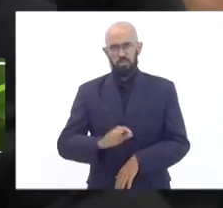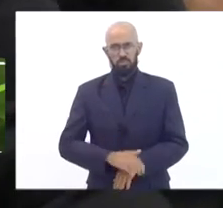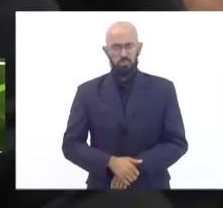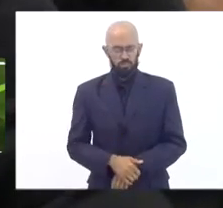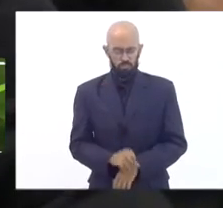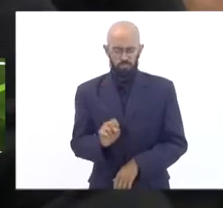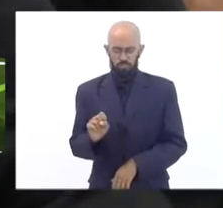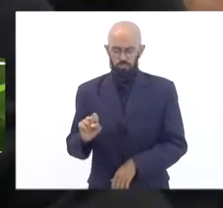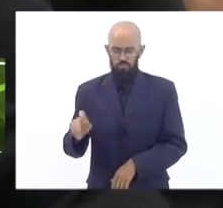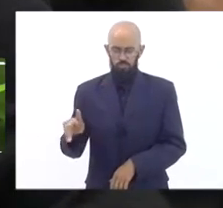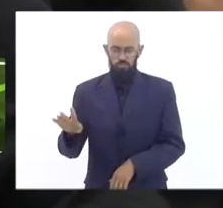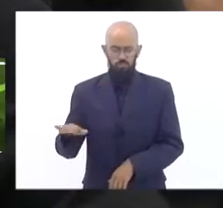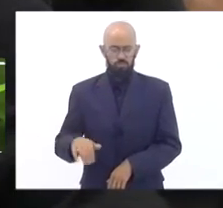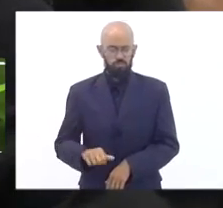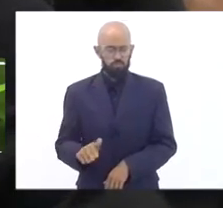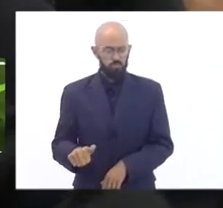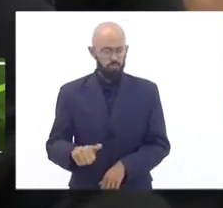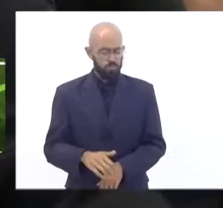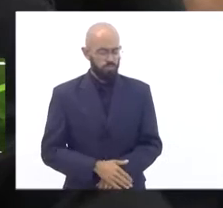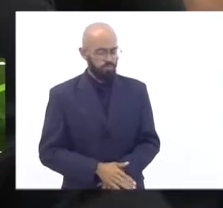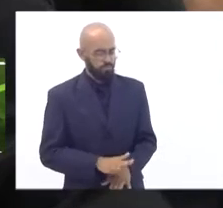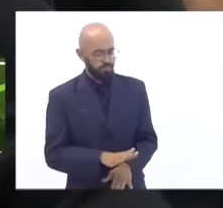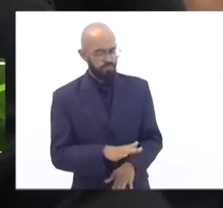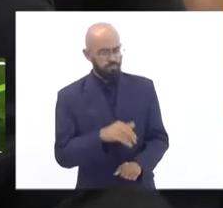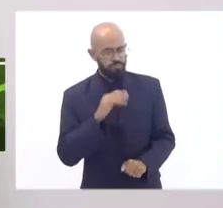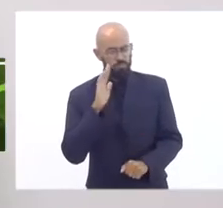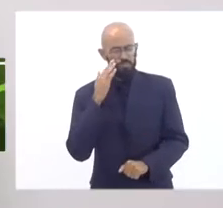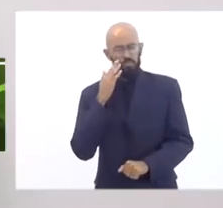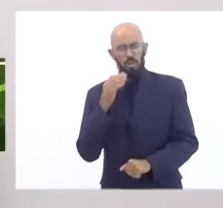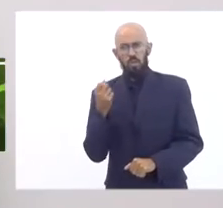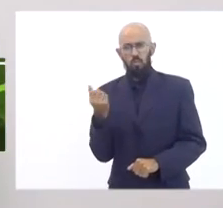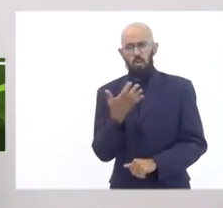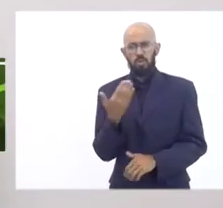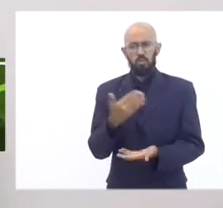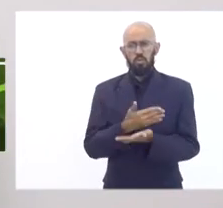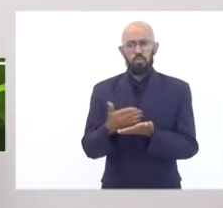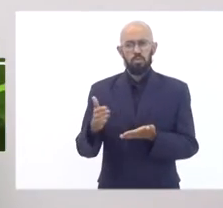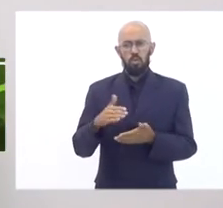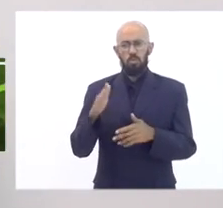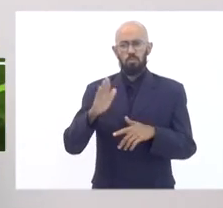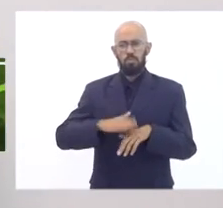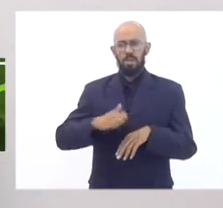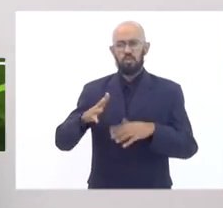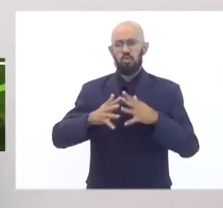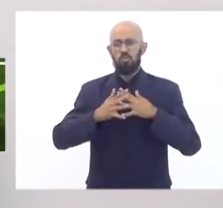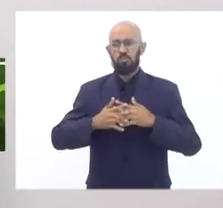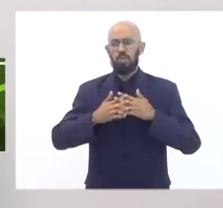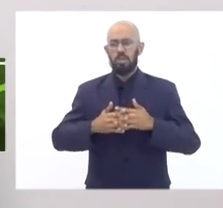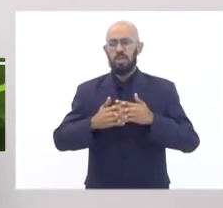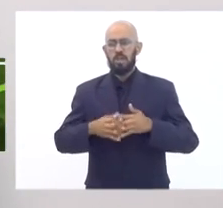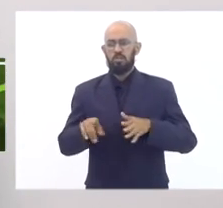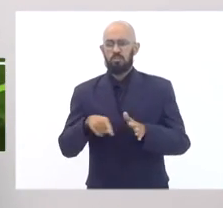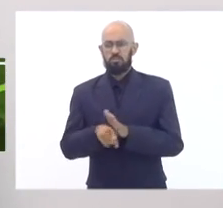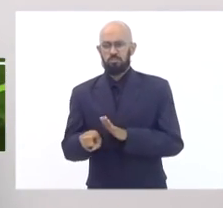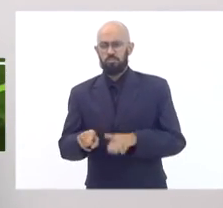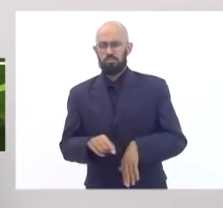entender só no tempo, assim, quando que a situação se tornou mais crítica, mais complexa, antes de se tornar